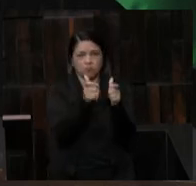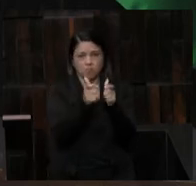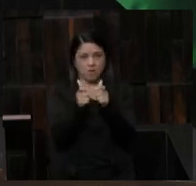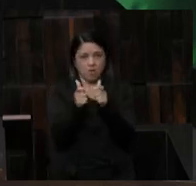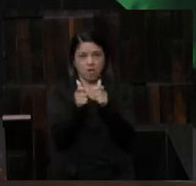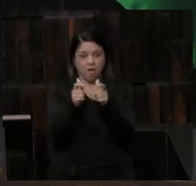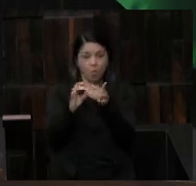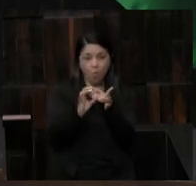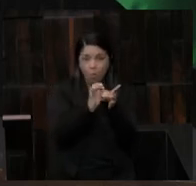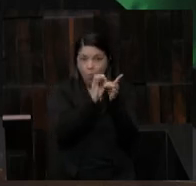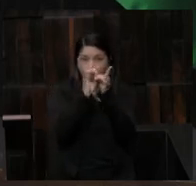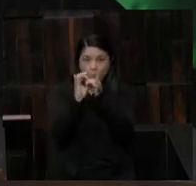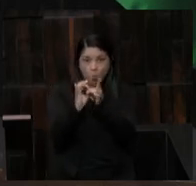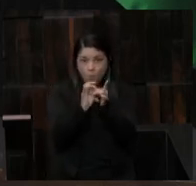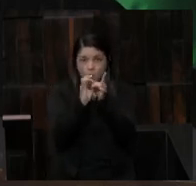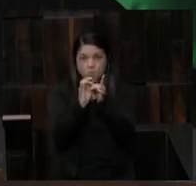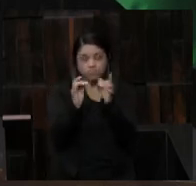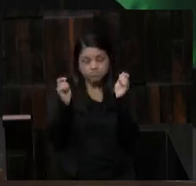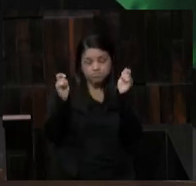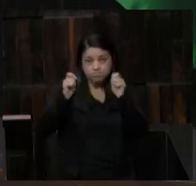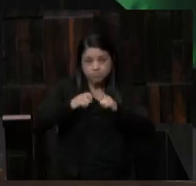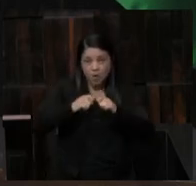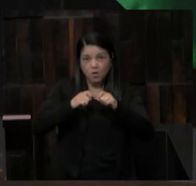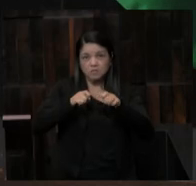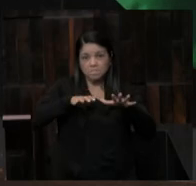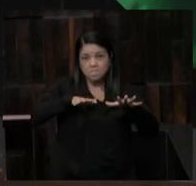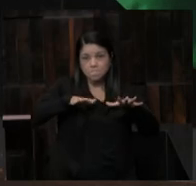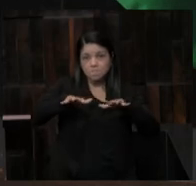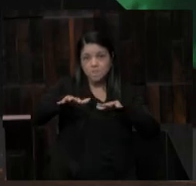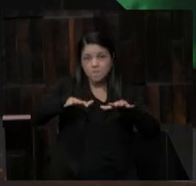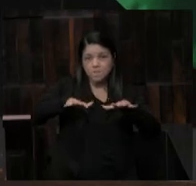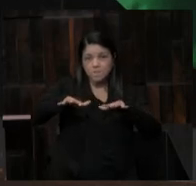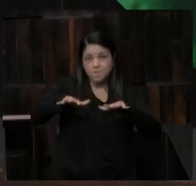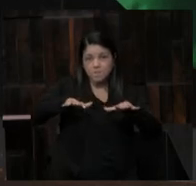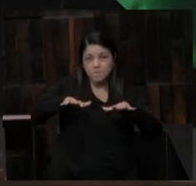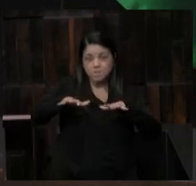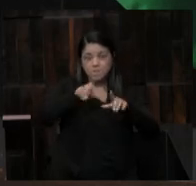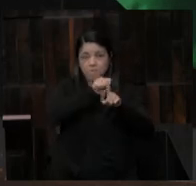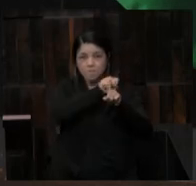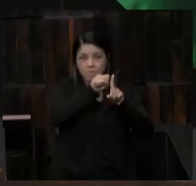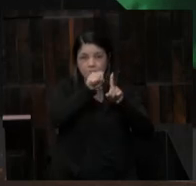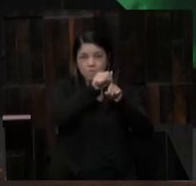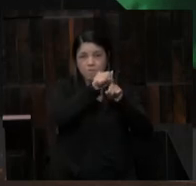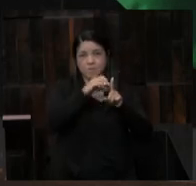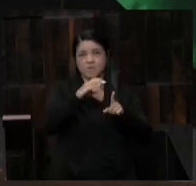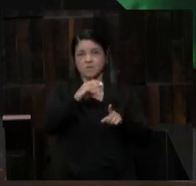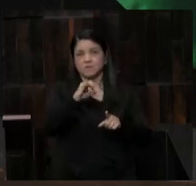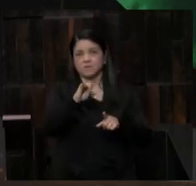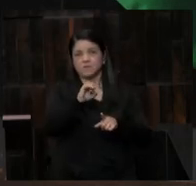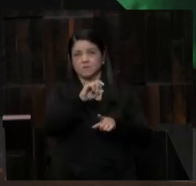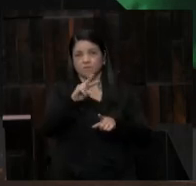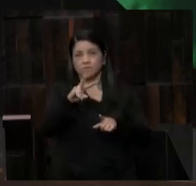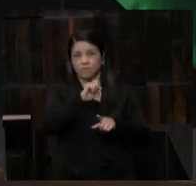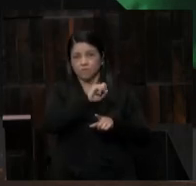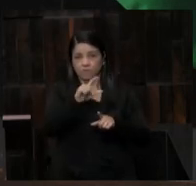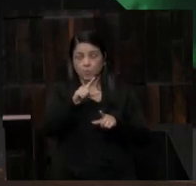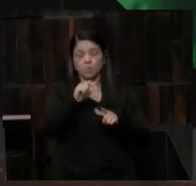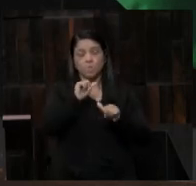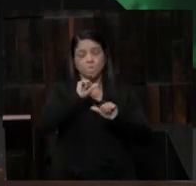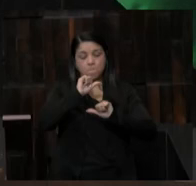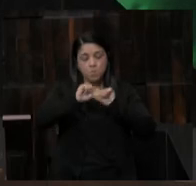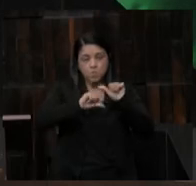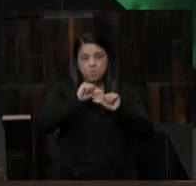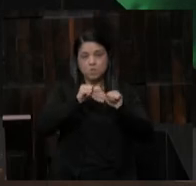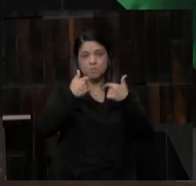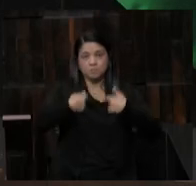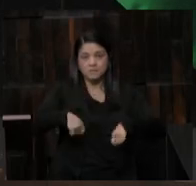a união de todos para que a gente possa mobilizar, continuar mobilizando a sociedade civil também, porque a gente precisa mudar o